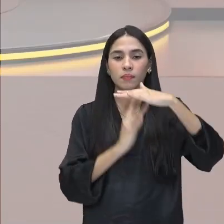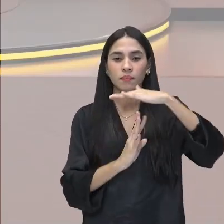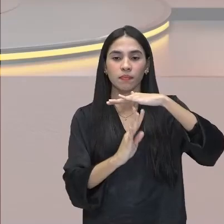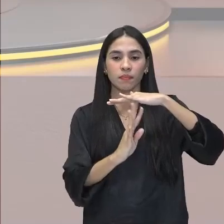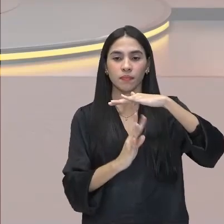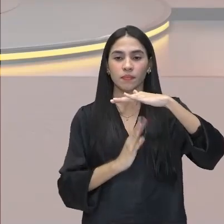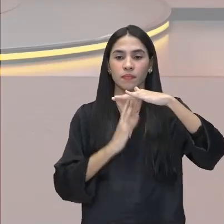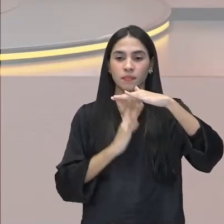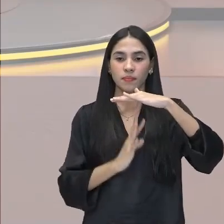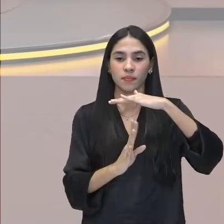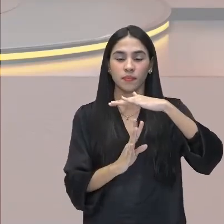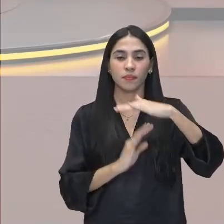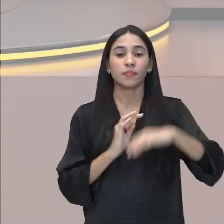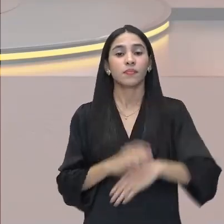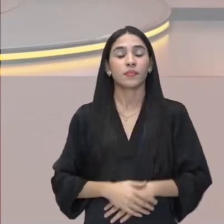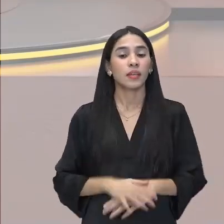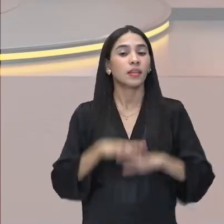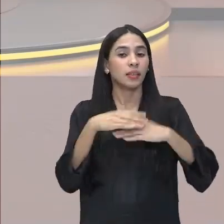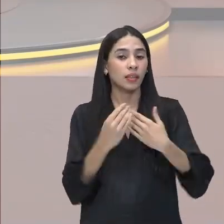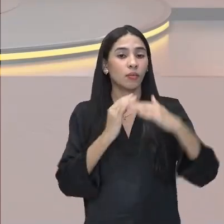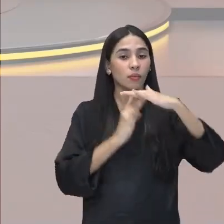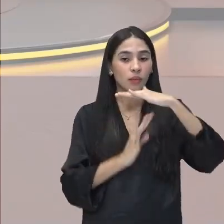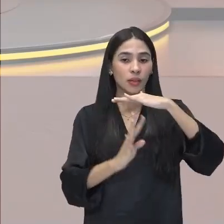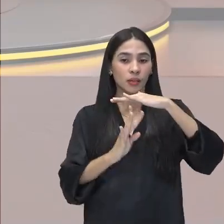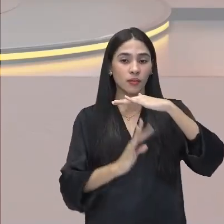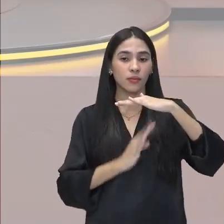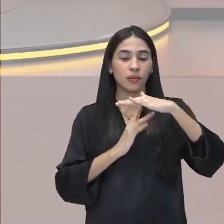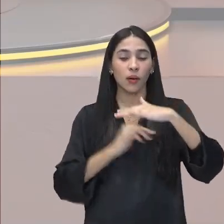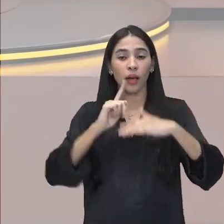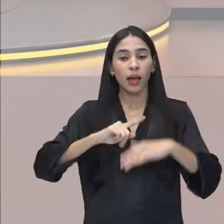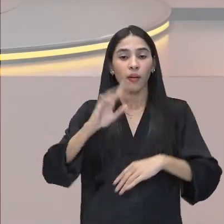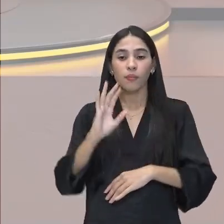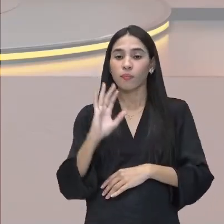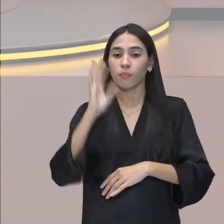rural? O êxodo rural, né, é aquele fenômeno urbano,